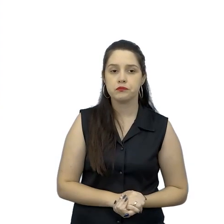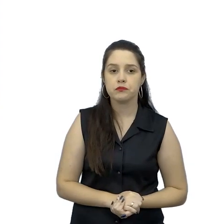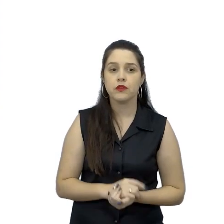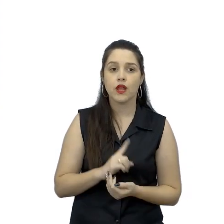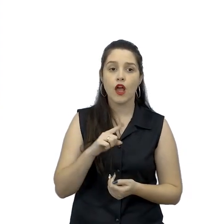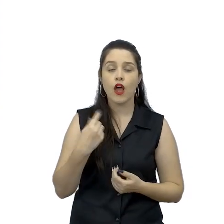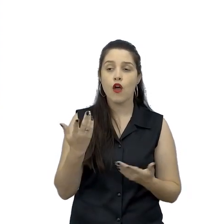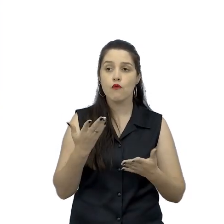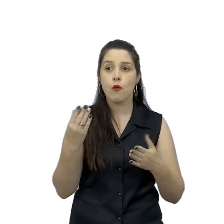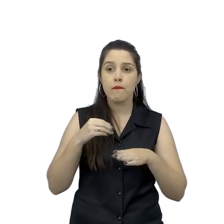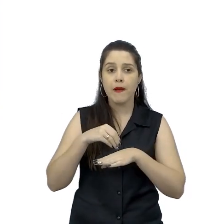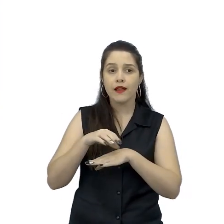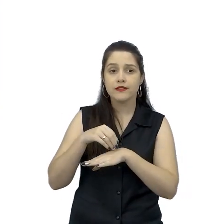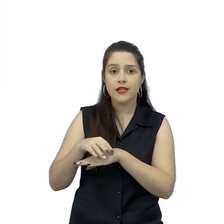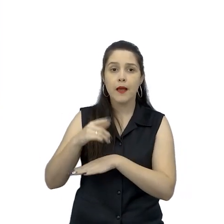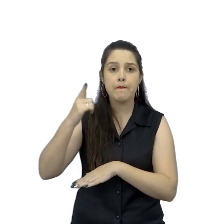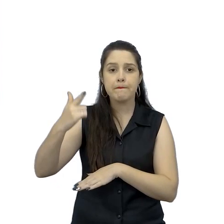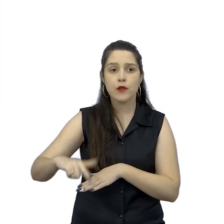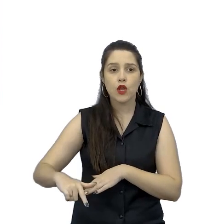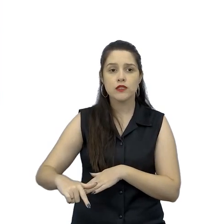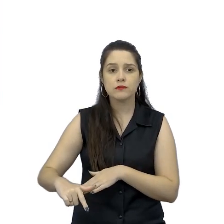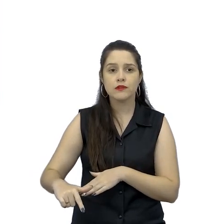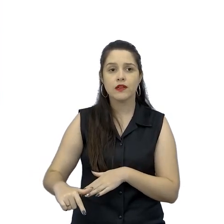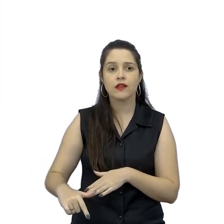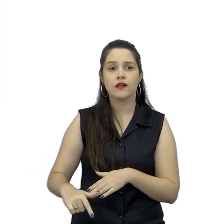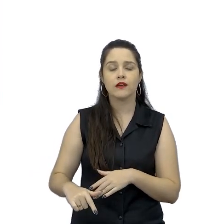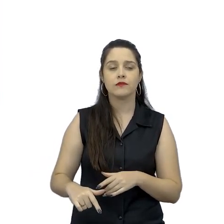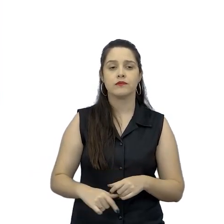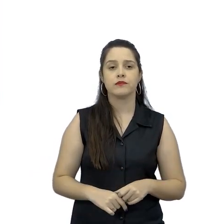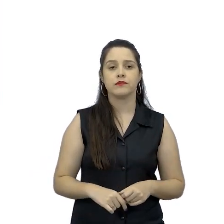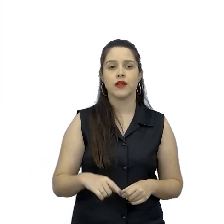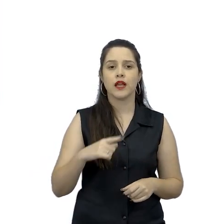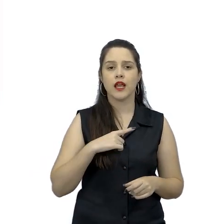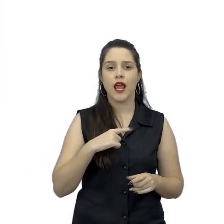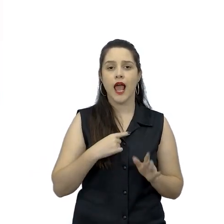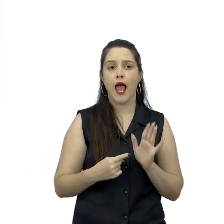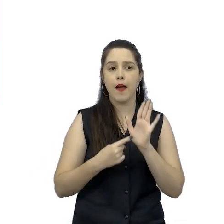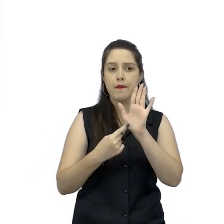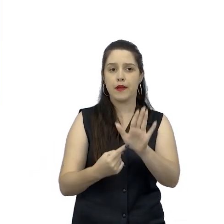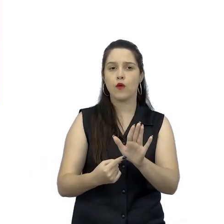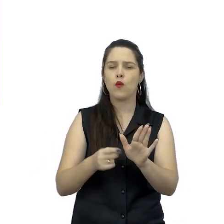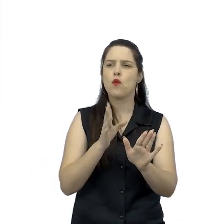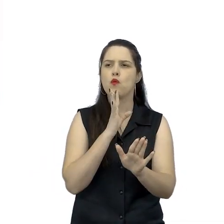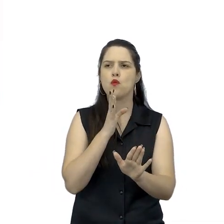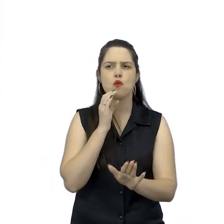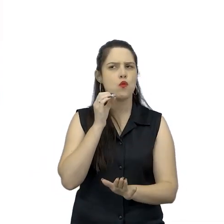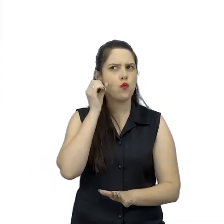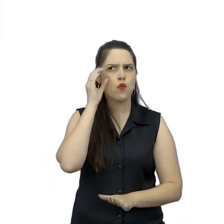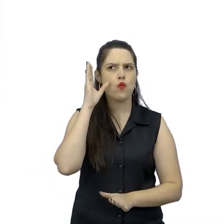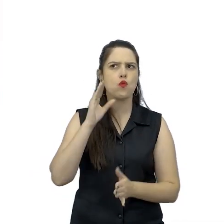vamos passar aqui para uma próxima etapa. Está conhecendo uma atividade. Ora,